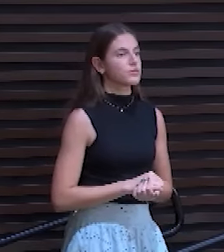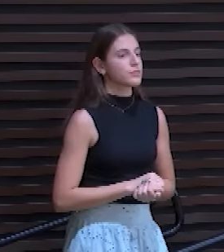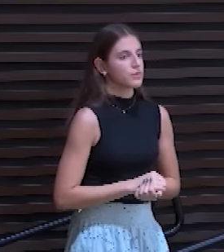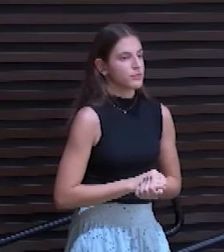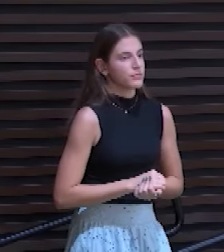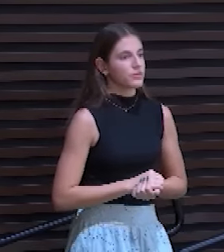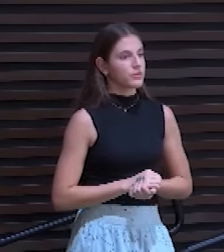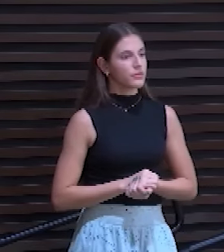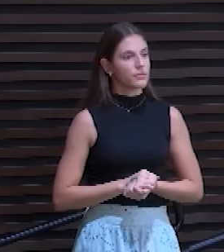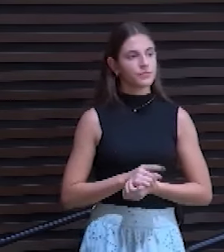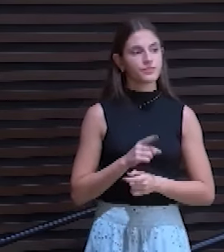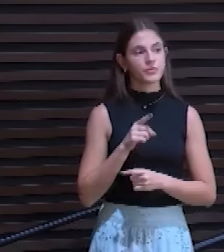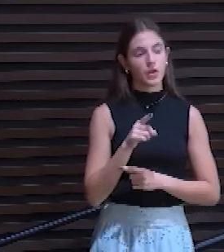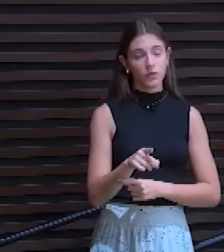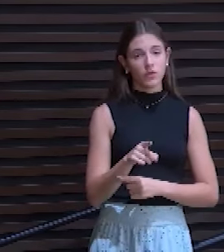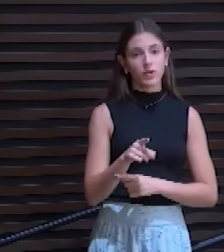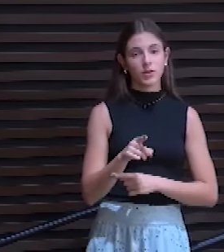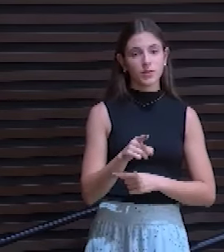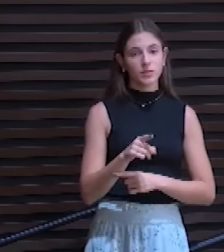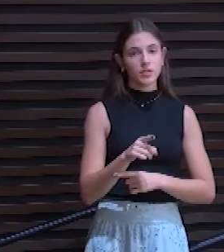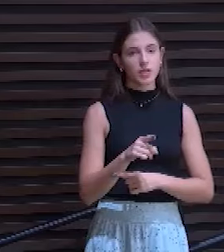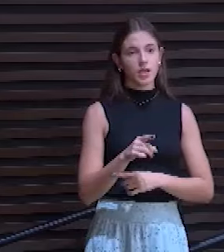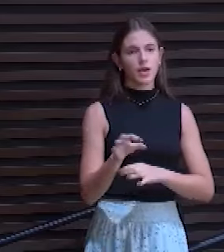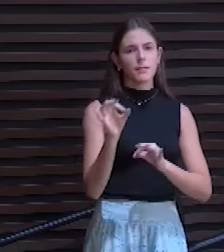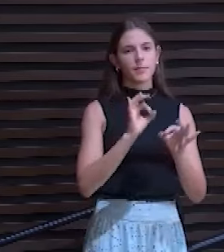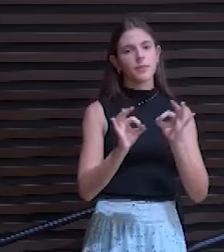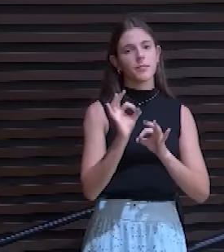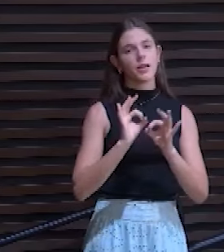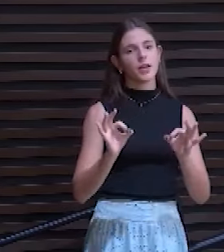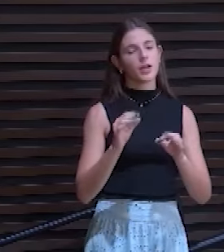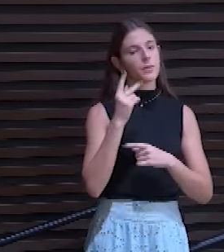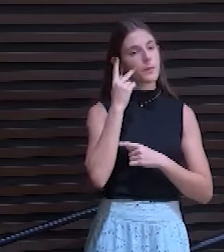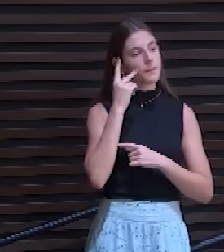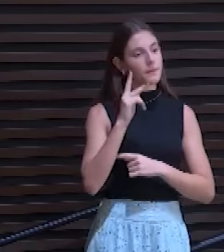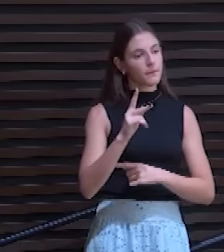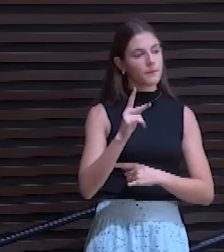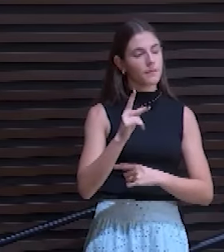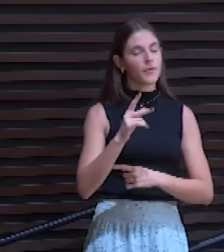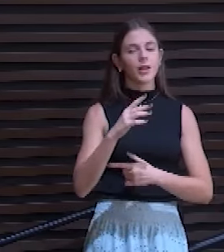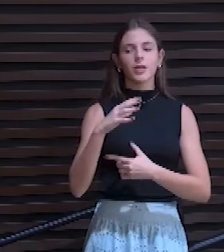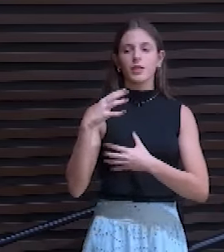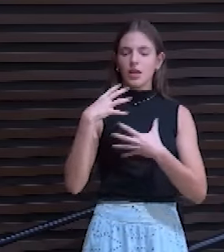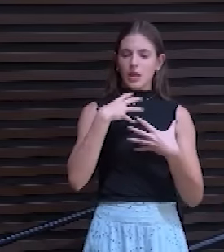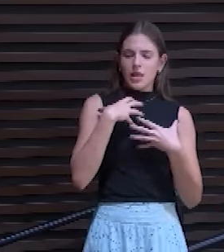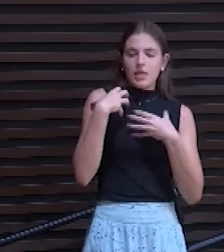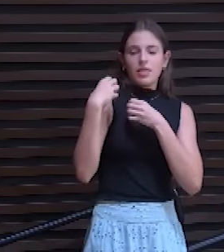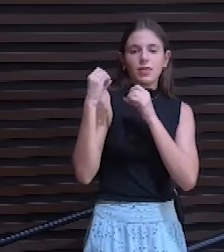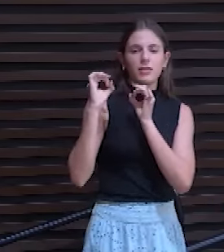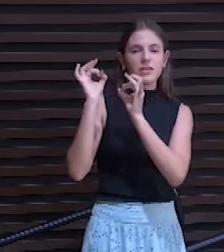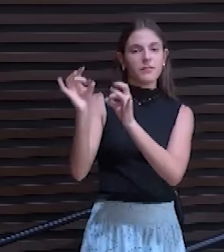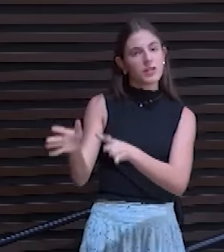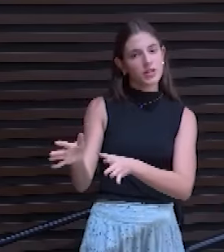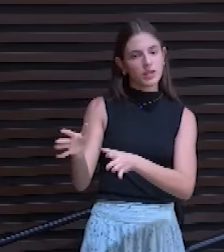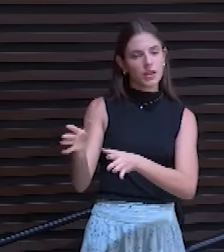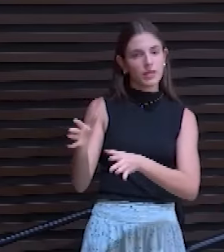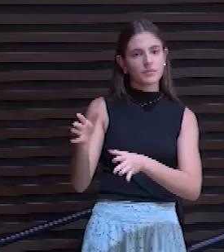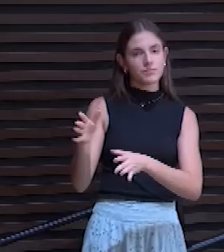Você está pronto para abandonar o fardo de ser uma mãe ou um pai proprietário e